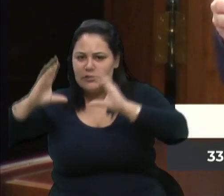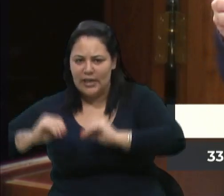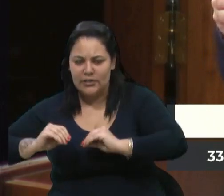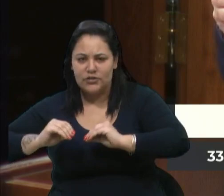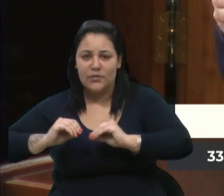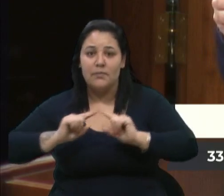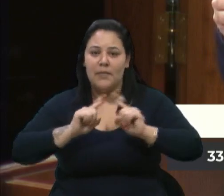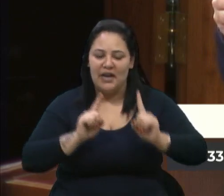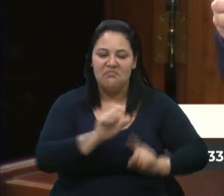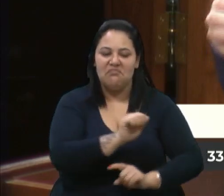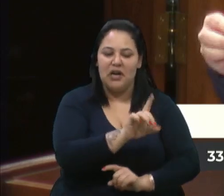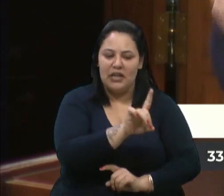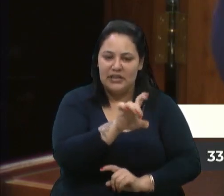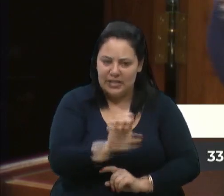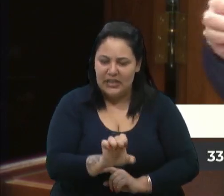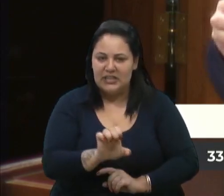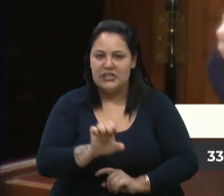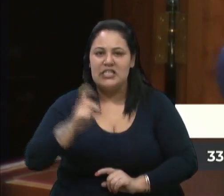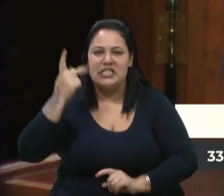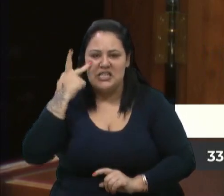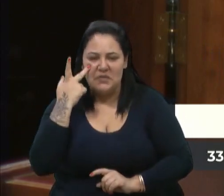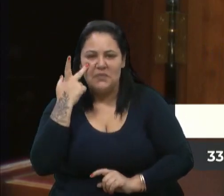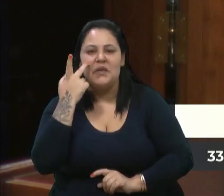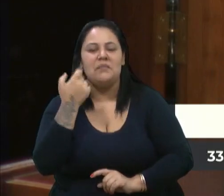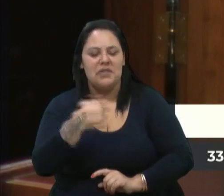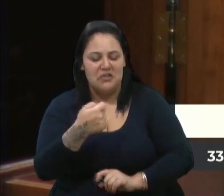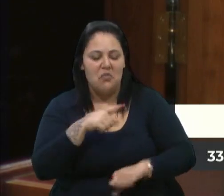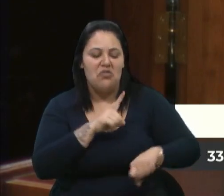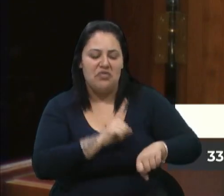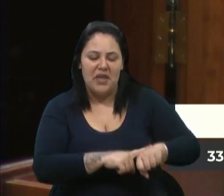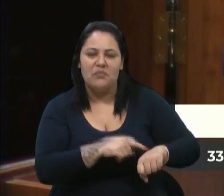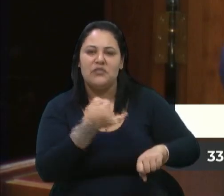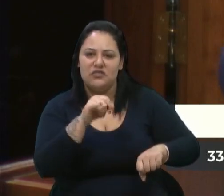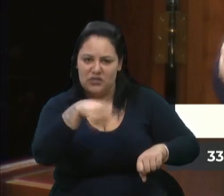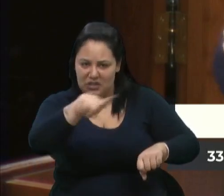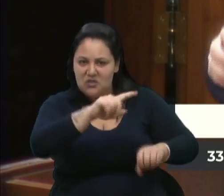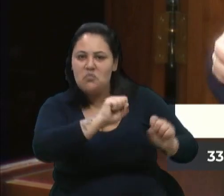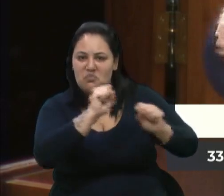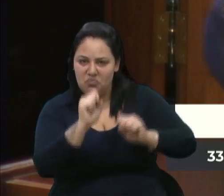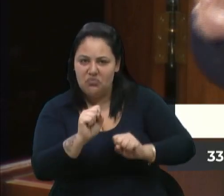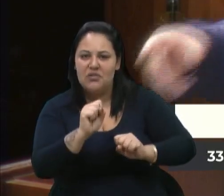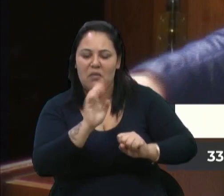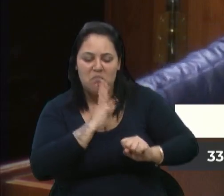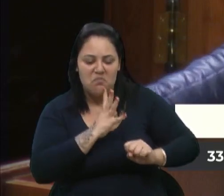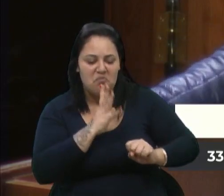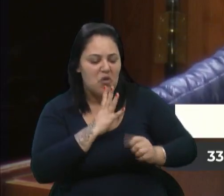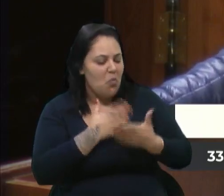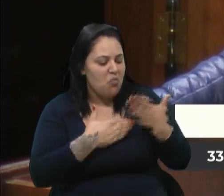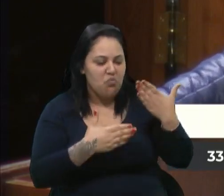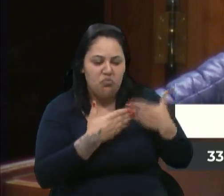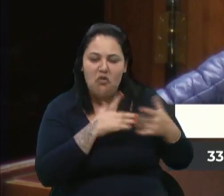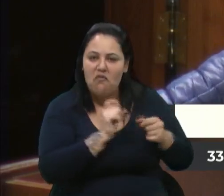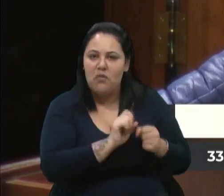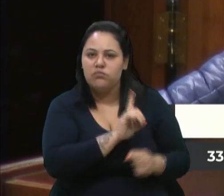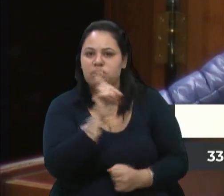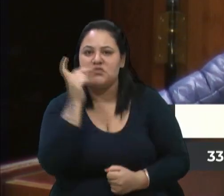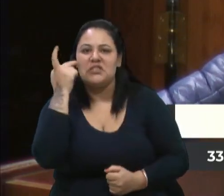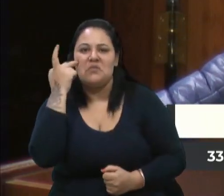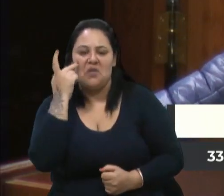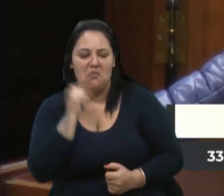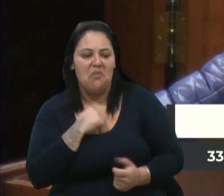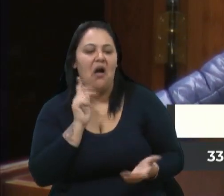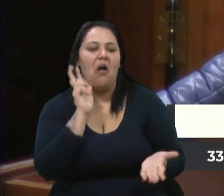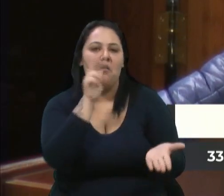vale um momento específico para poder conhecer tudo aquilo que tem sido feito em São Paulo, e é